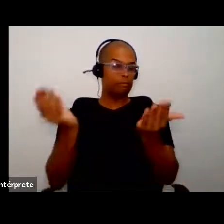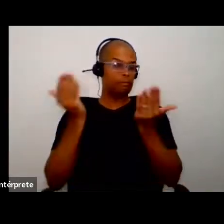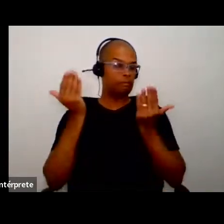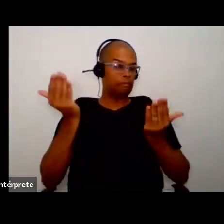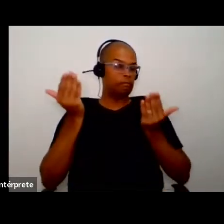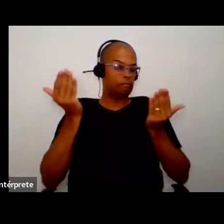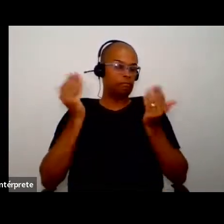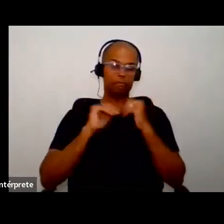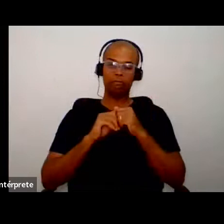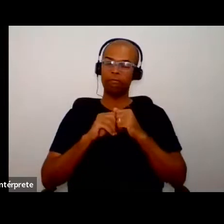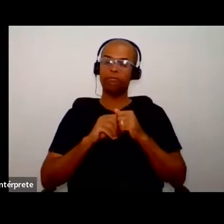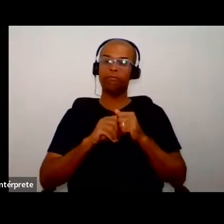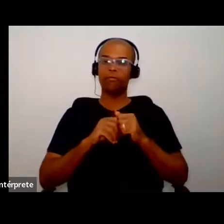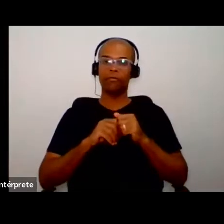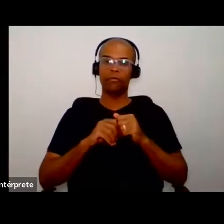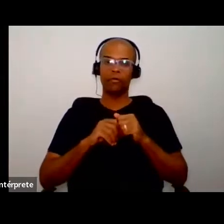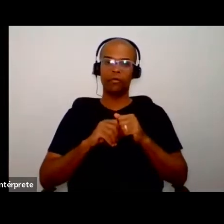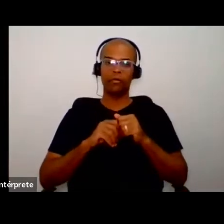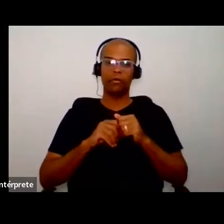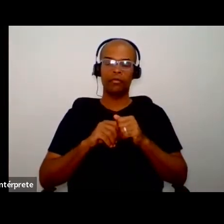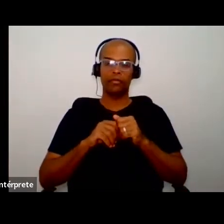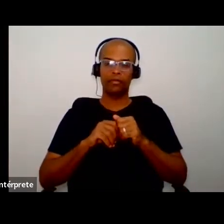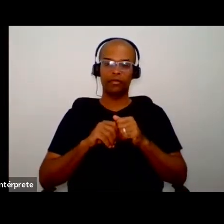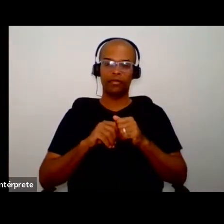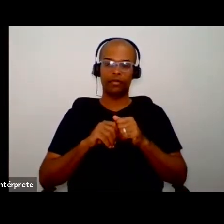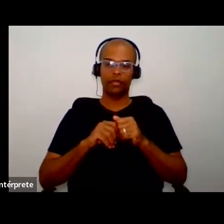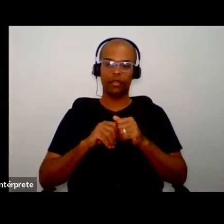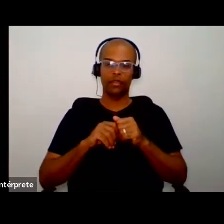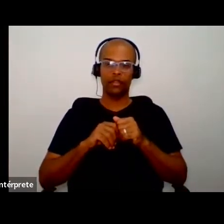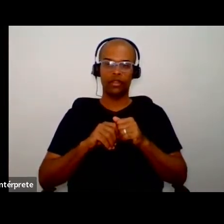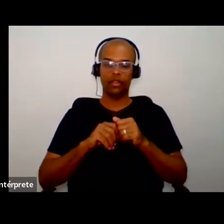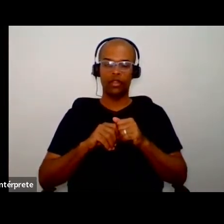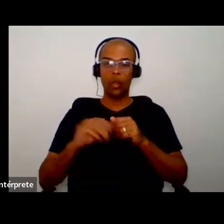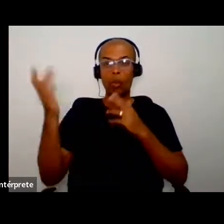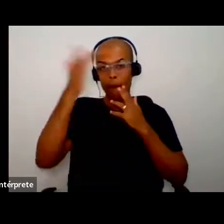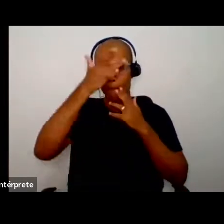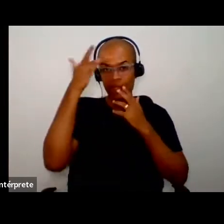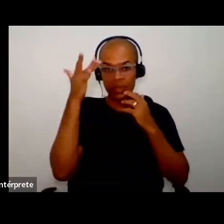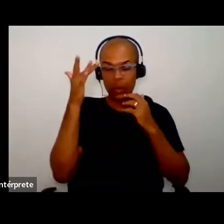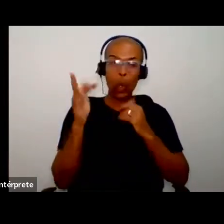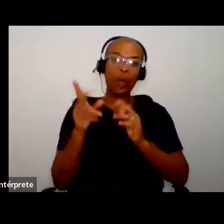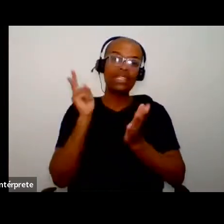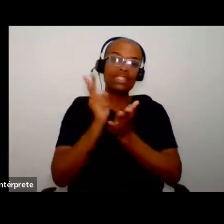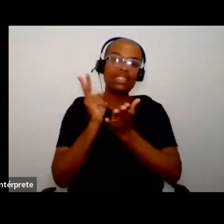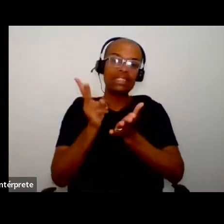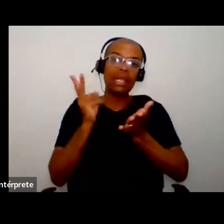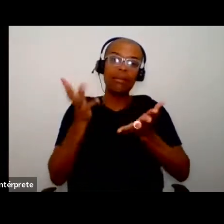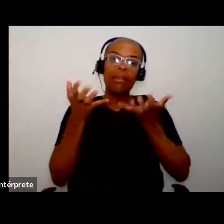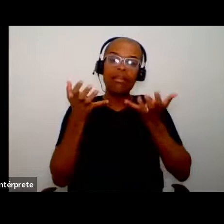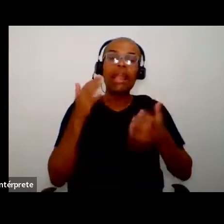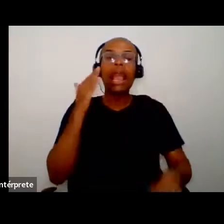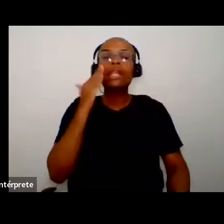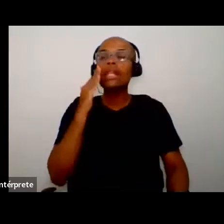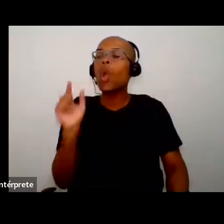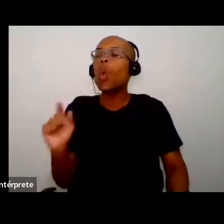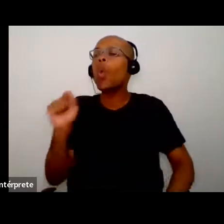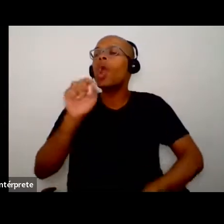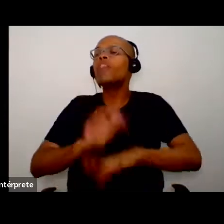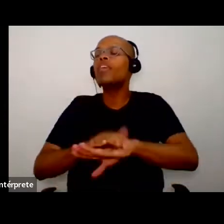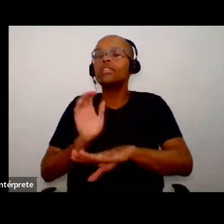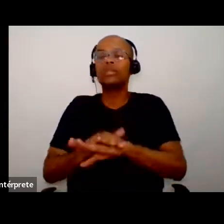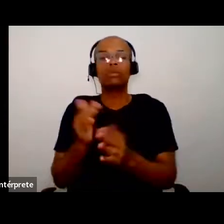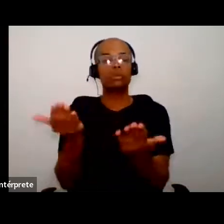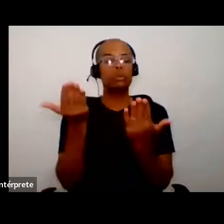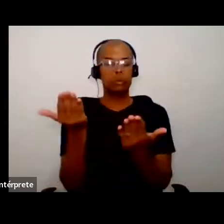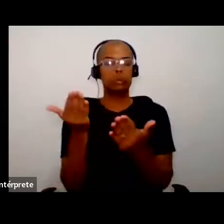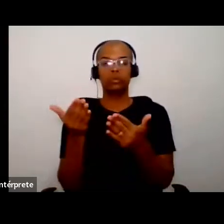uma pessoa que está sempre tentando entender o que é feito, questionando,